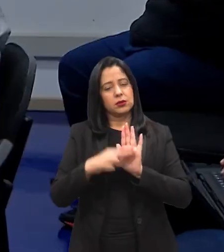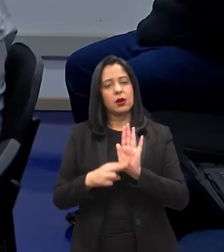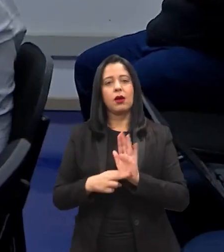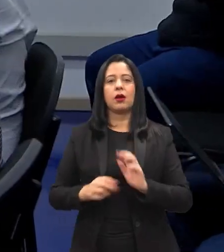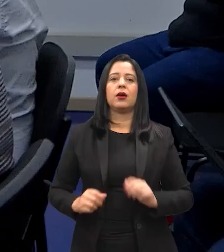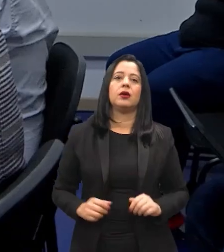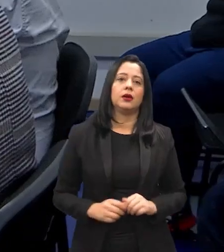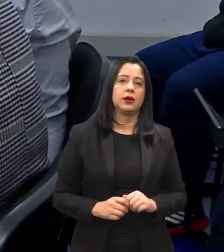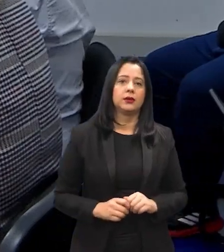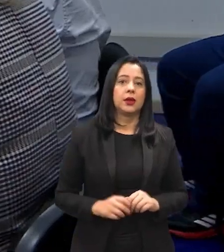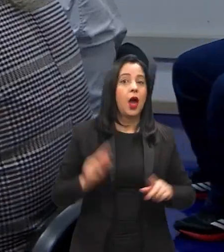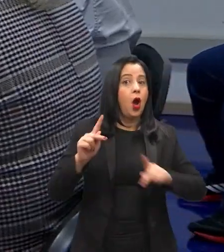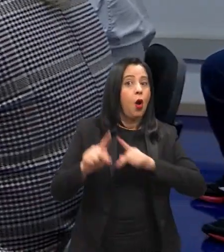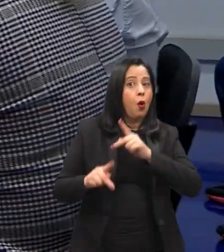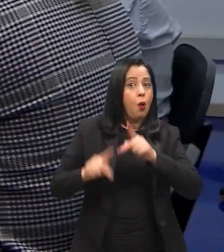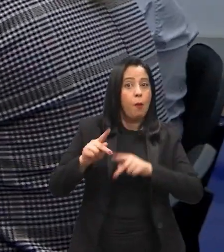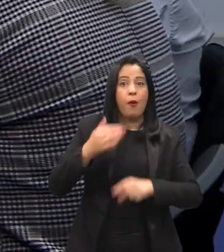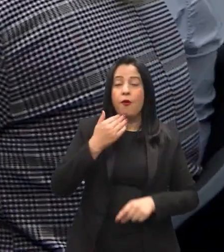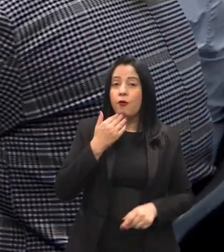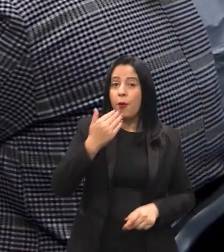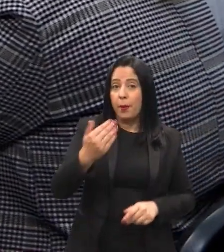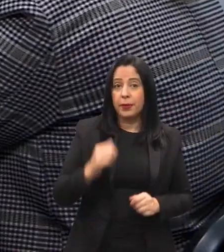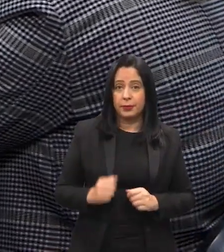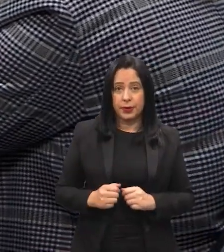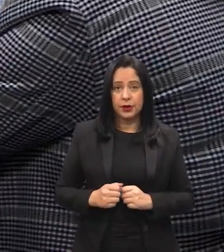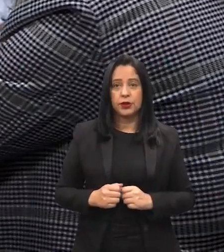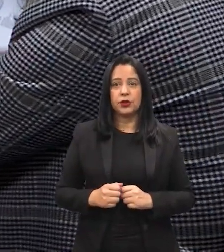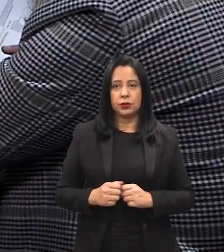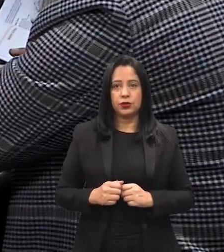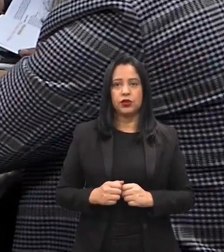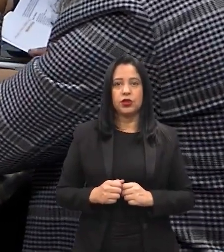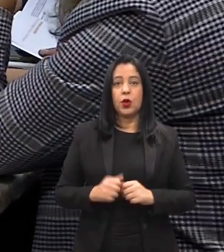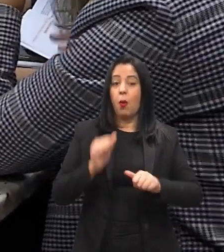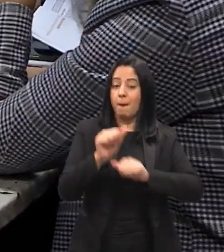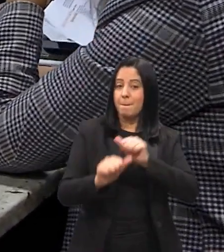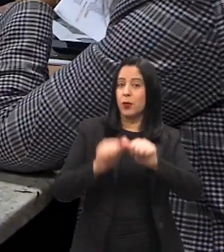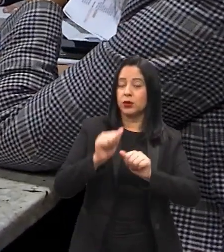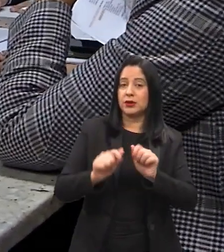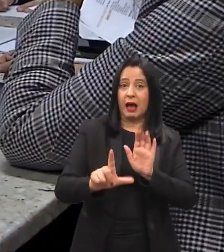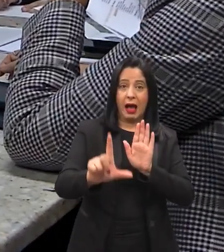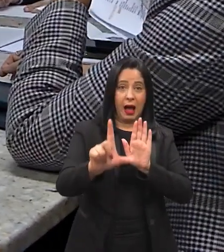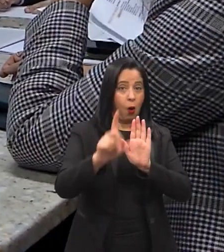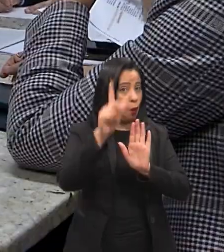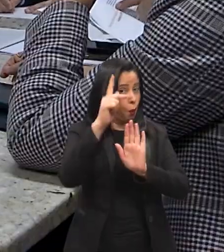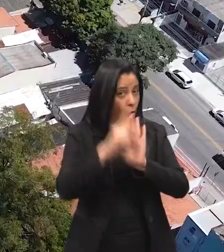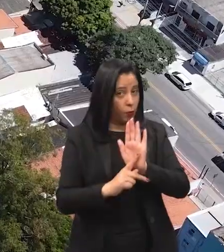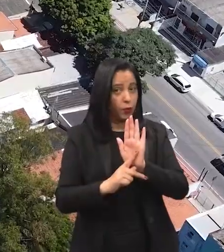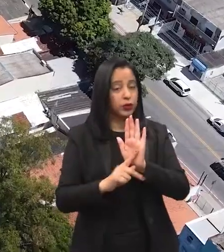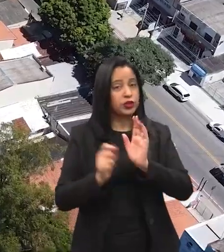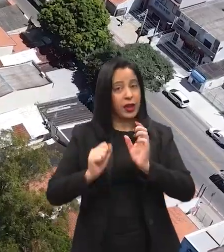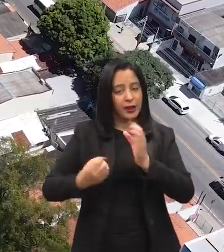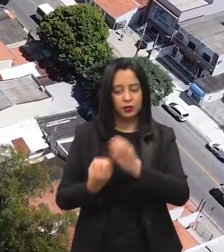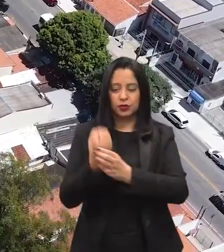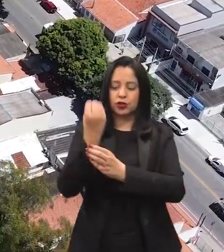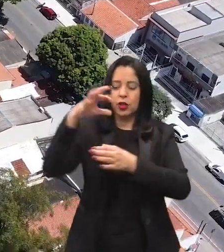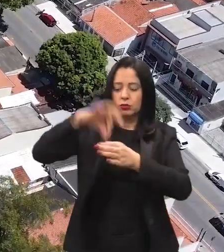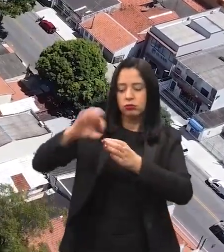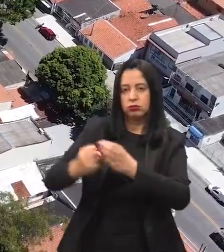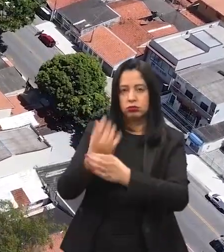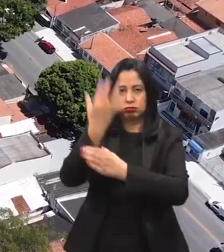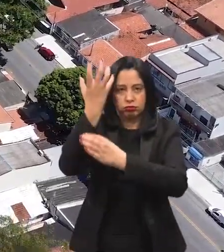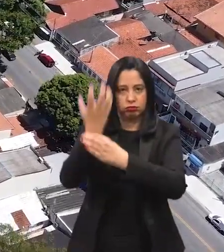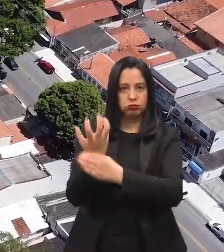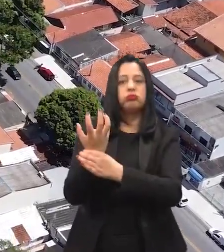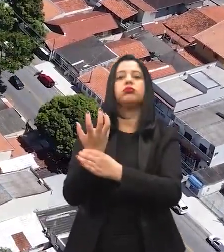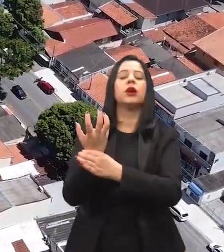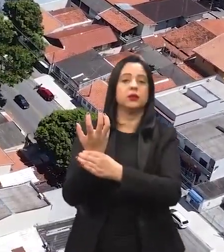isso. Ainda na reunião, a população pediu a revisão do plano de arborização de São José e mais rigor na